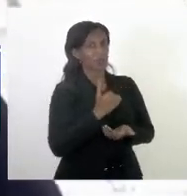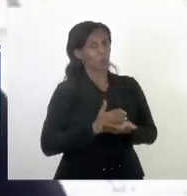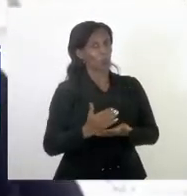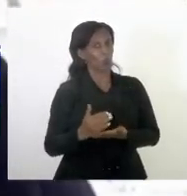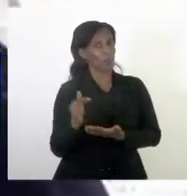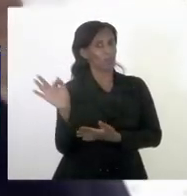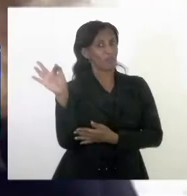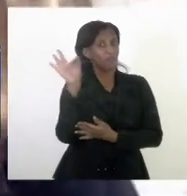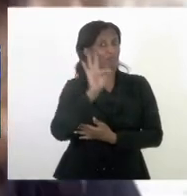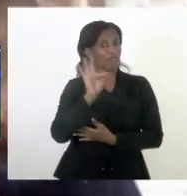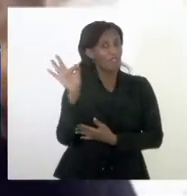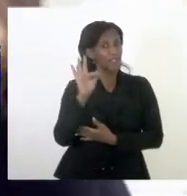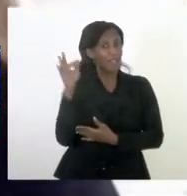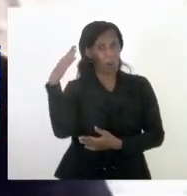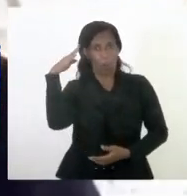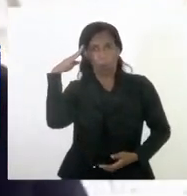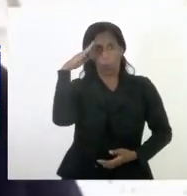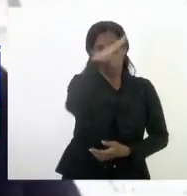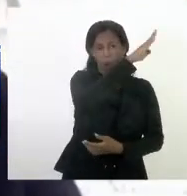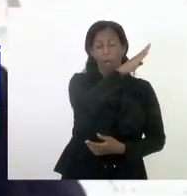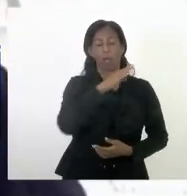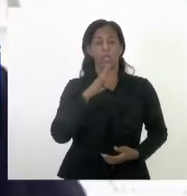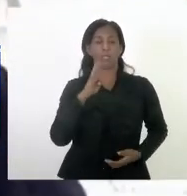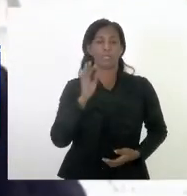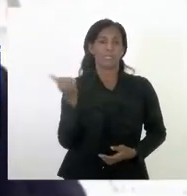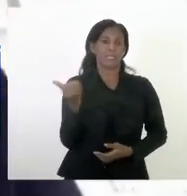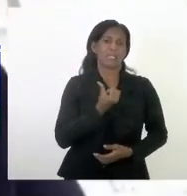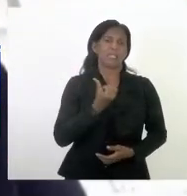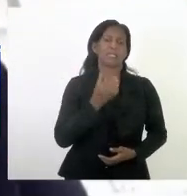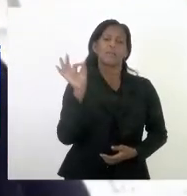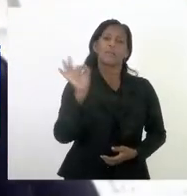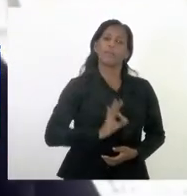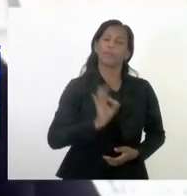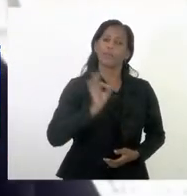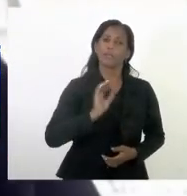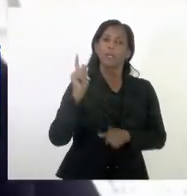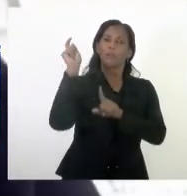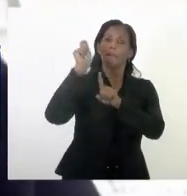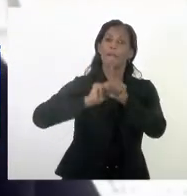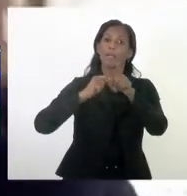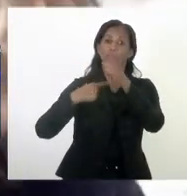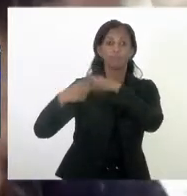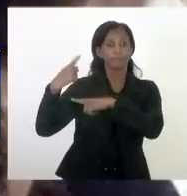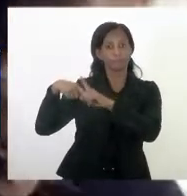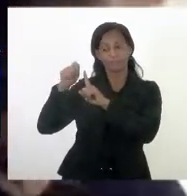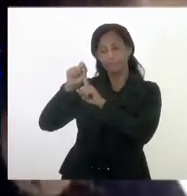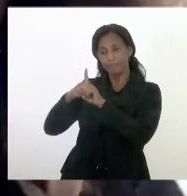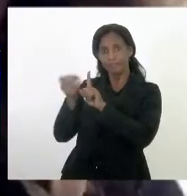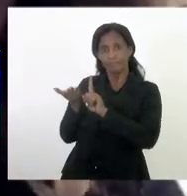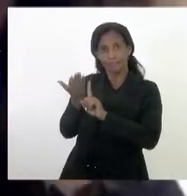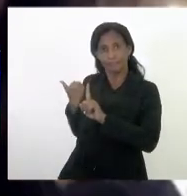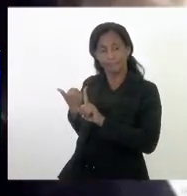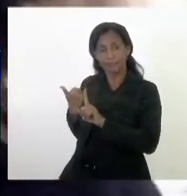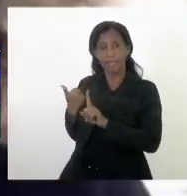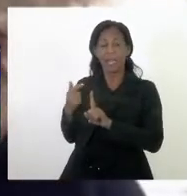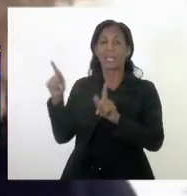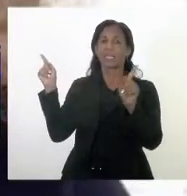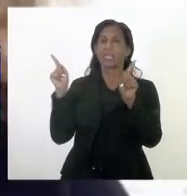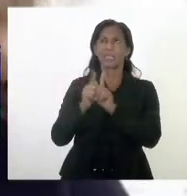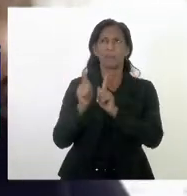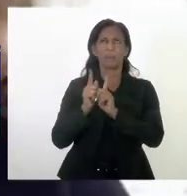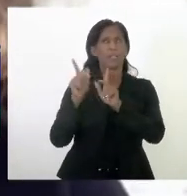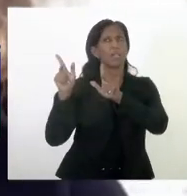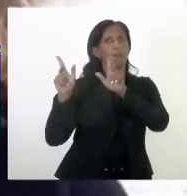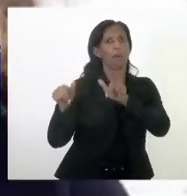governo Bolsonaro, de 66%. No mês passado tivemos, como também nos trouxe aqui a